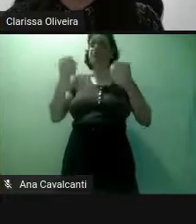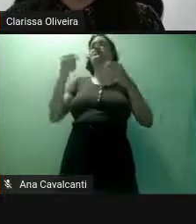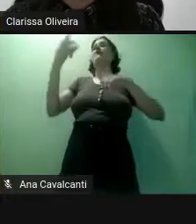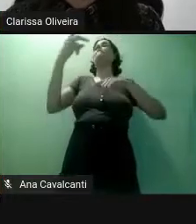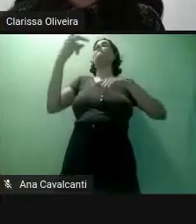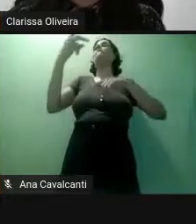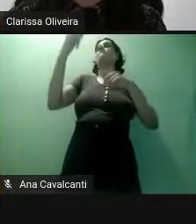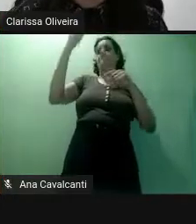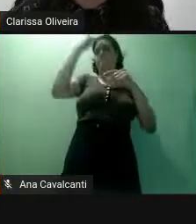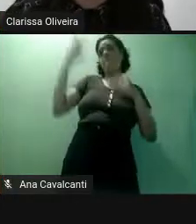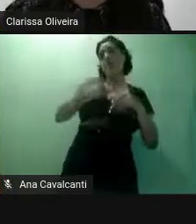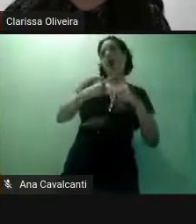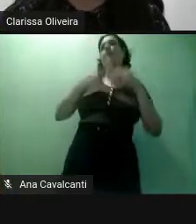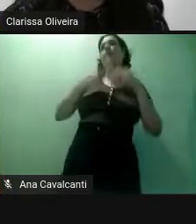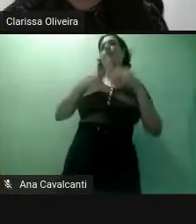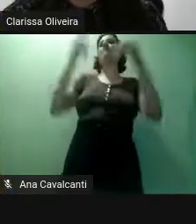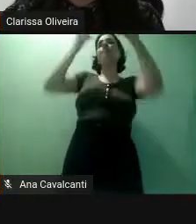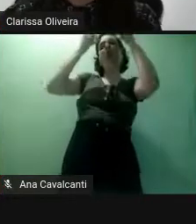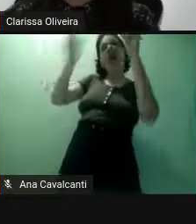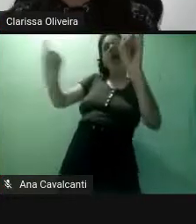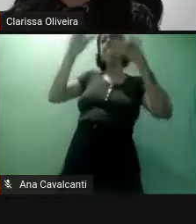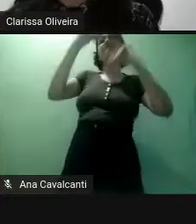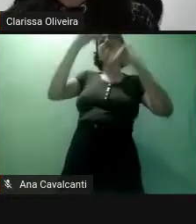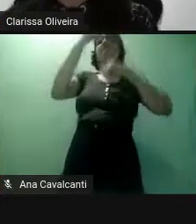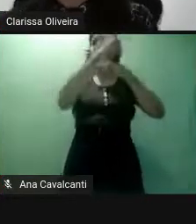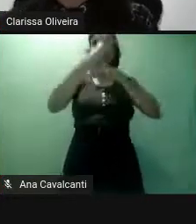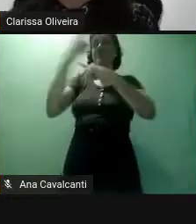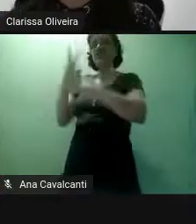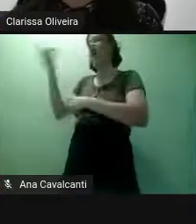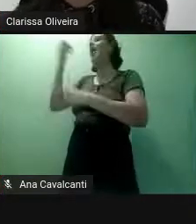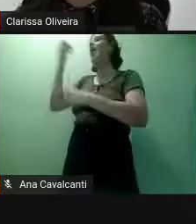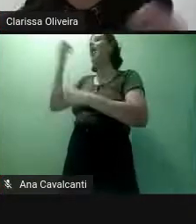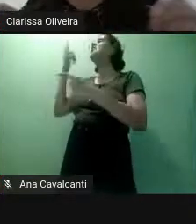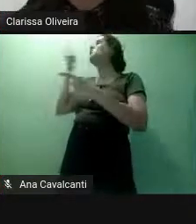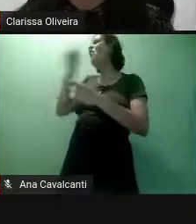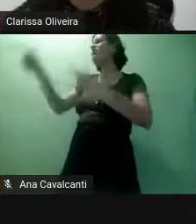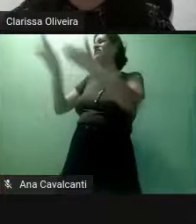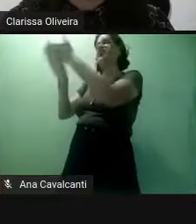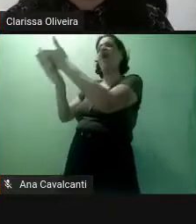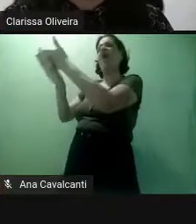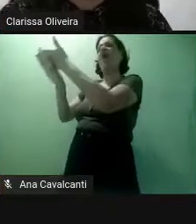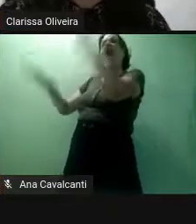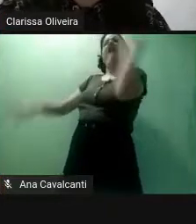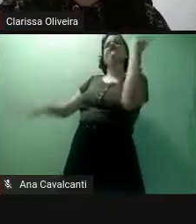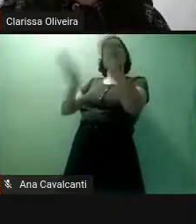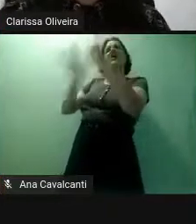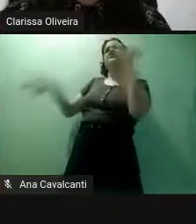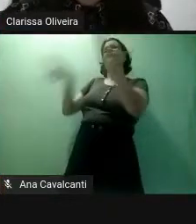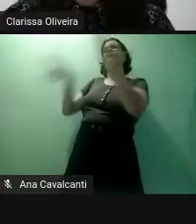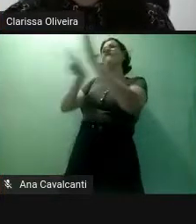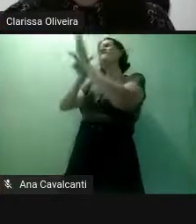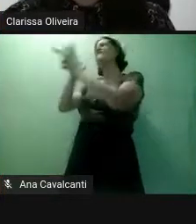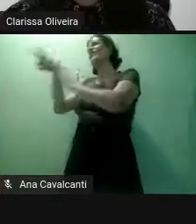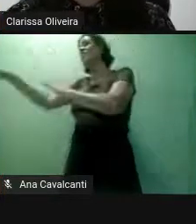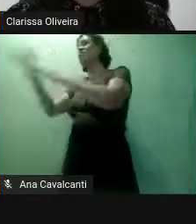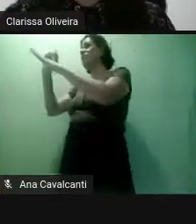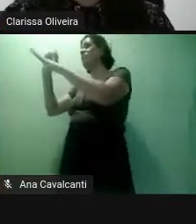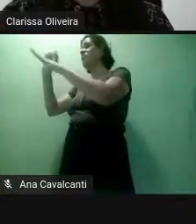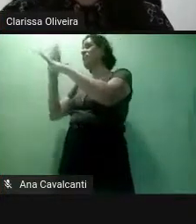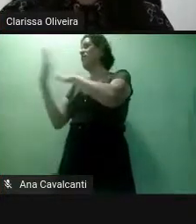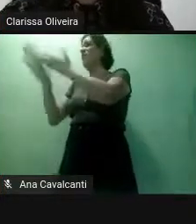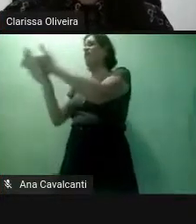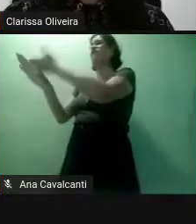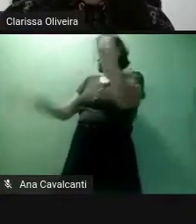prevenção, você conseguiu afastar esse vírus para longe de você. E aí você não se